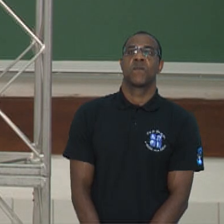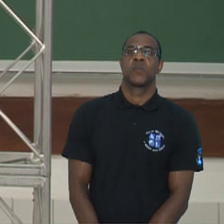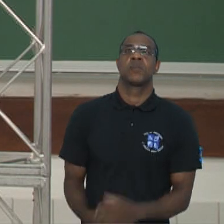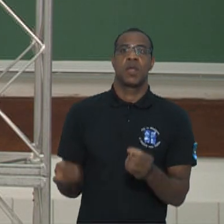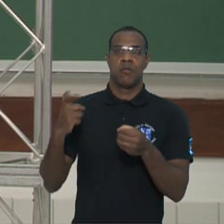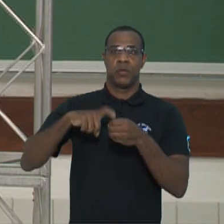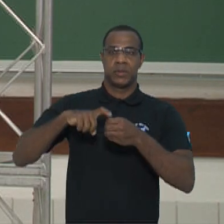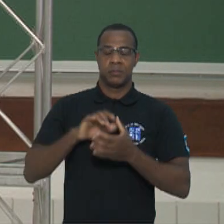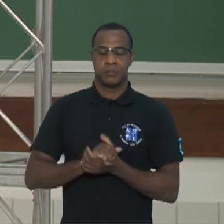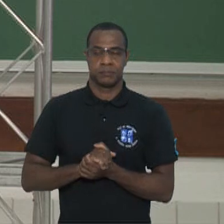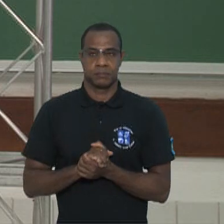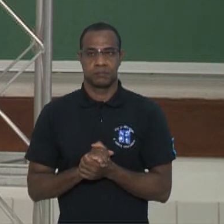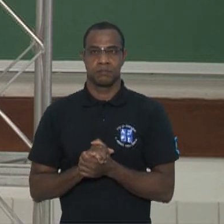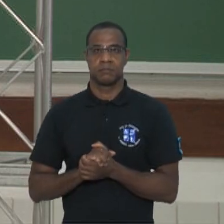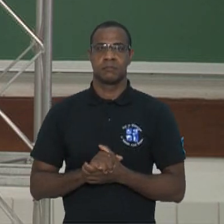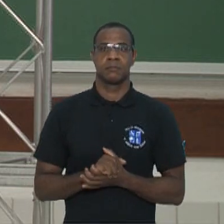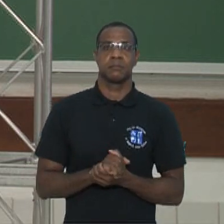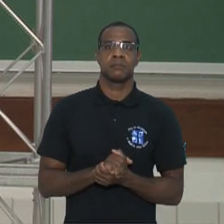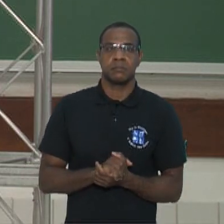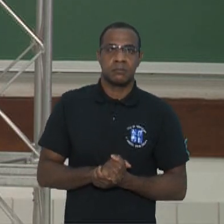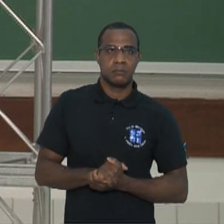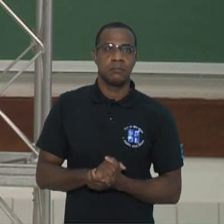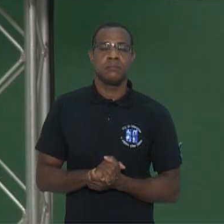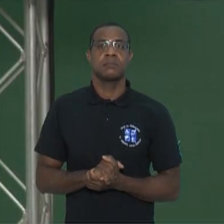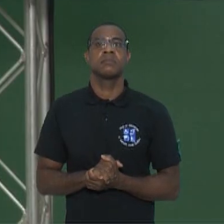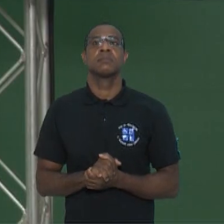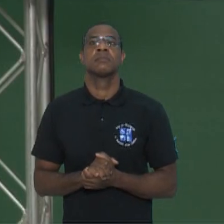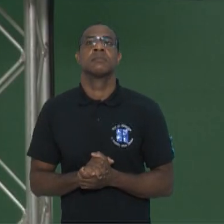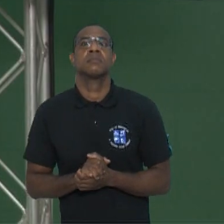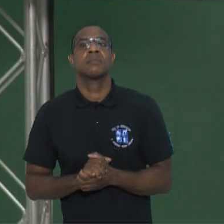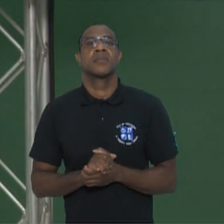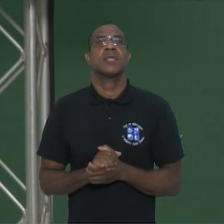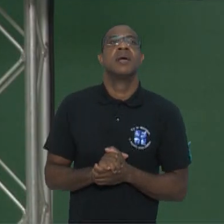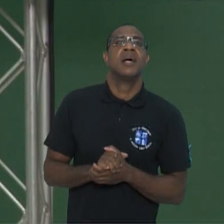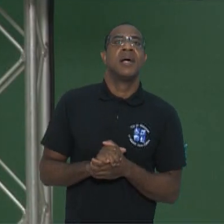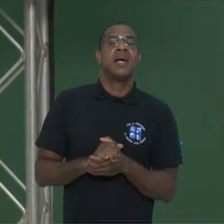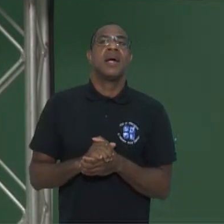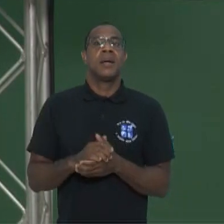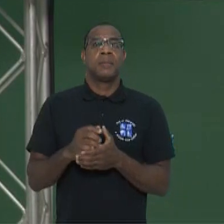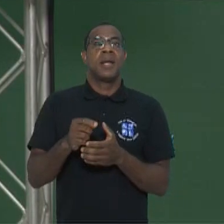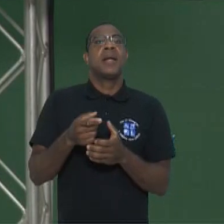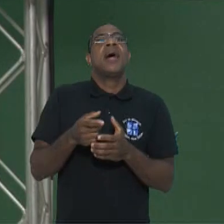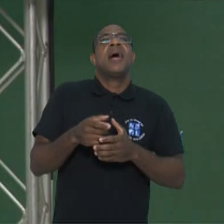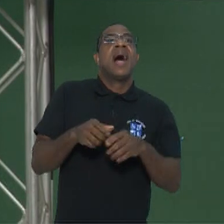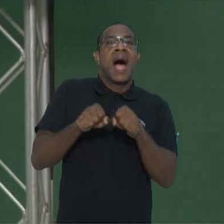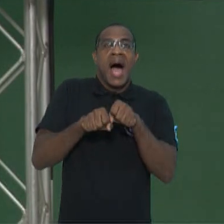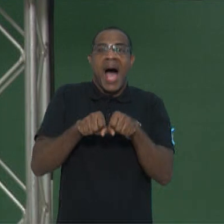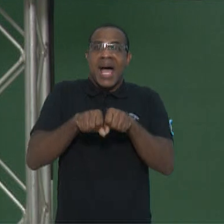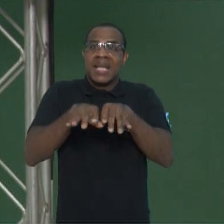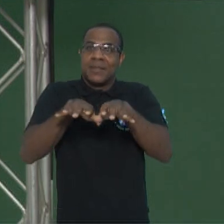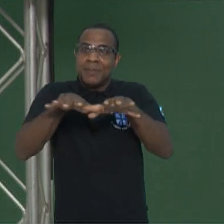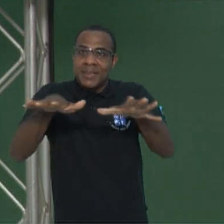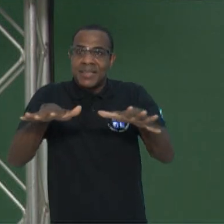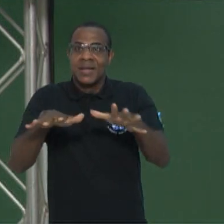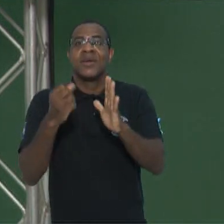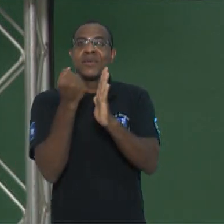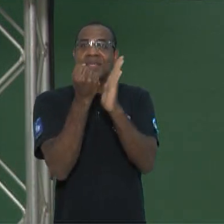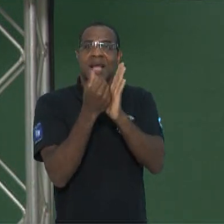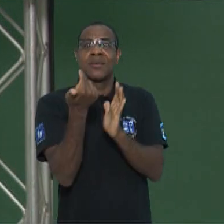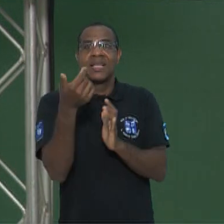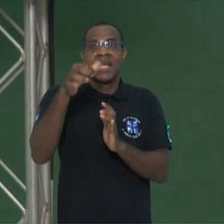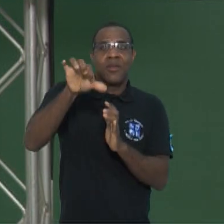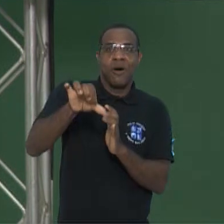Voltamos então ali com a correção do exercício, né? A expansão neocolonialista do século XIX foi acelerada por quais motivos? Aquela